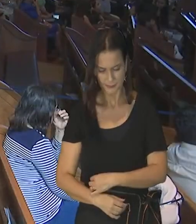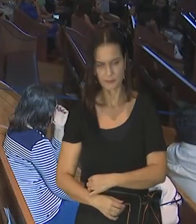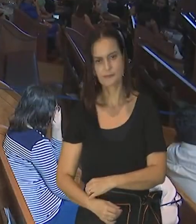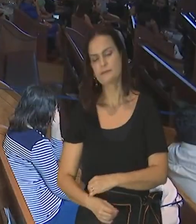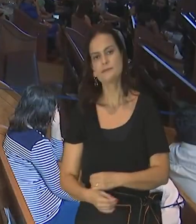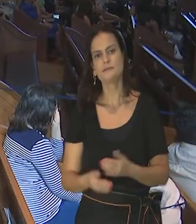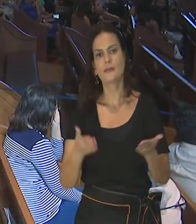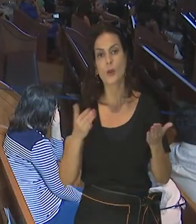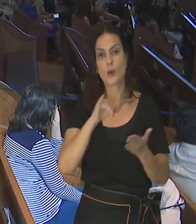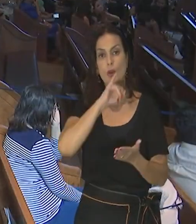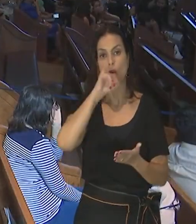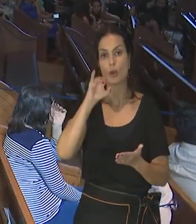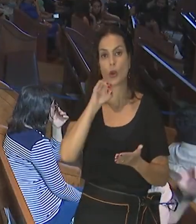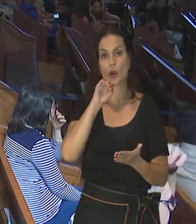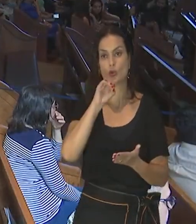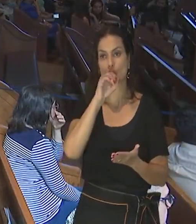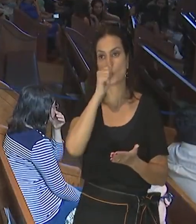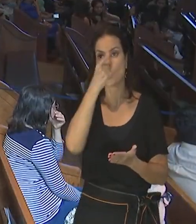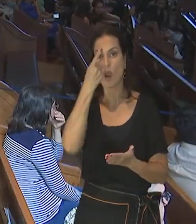Recebo João Pedro.